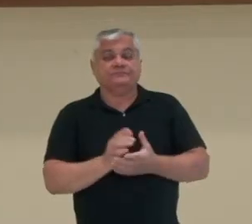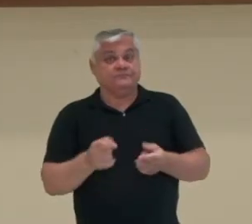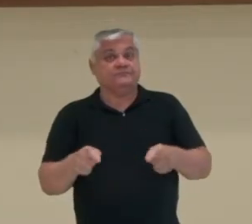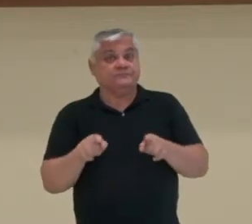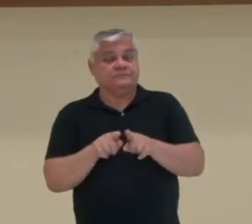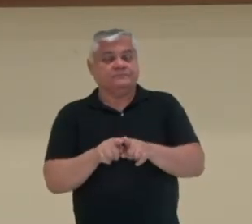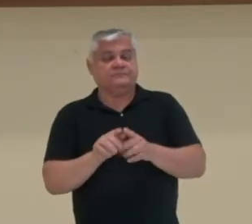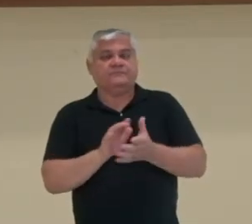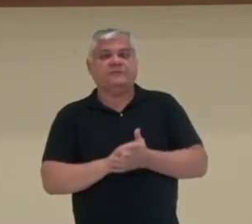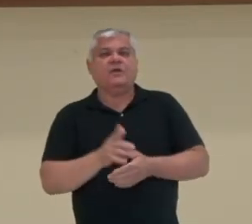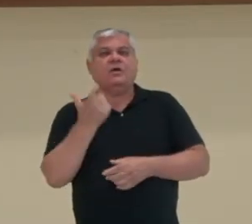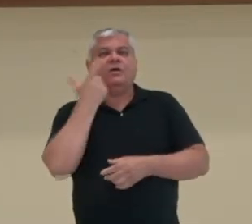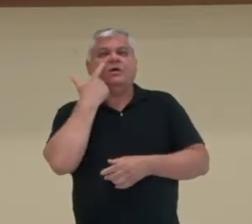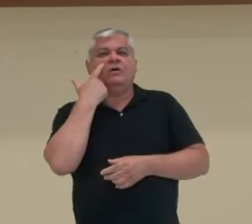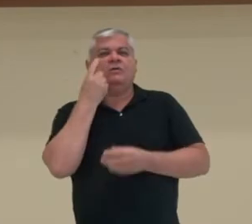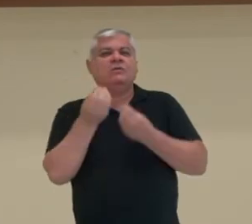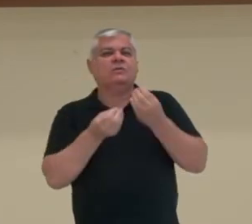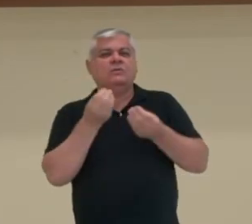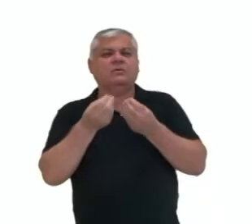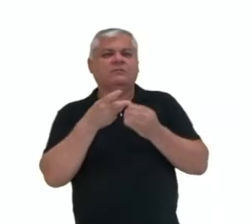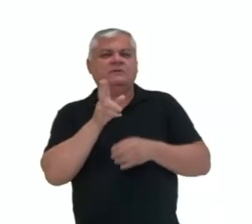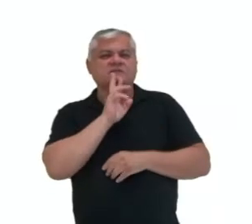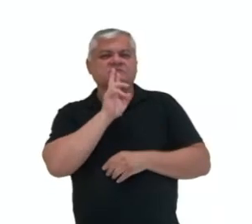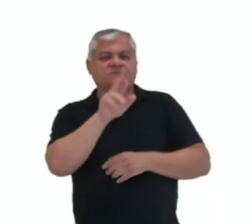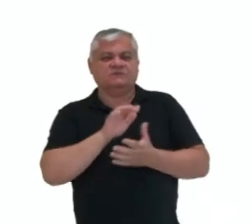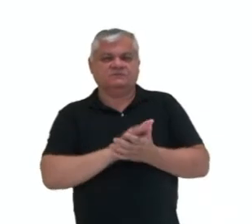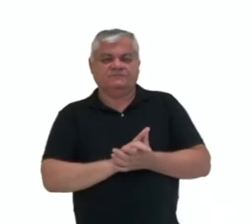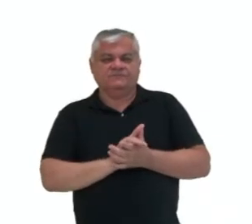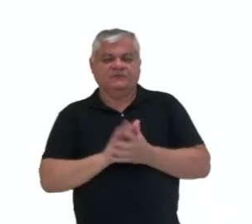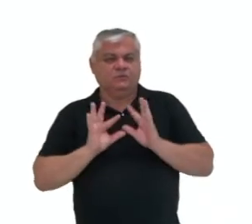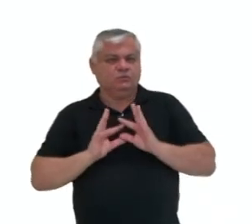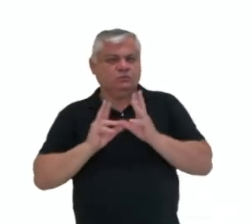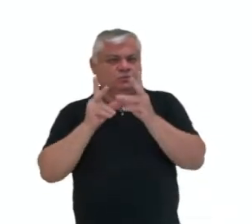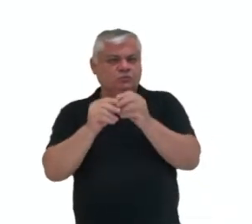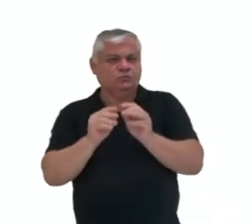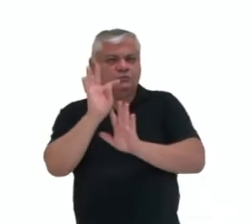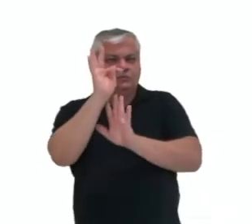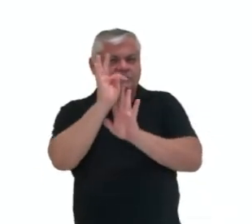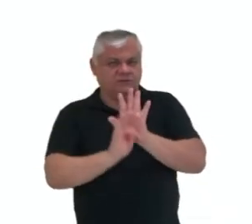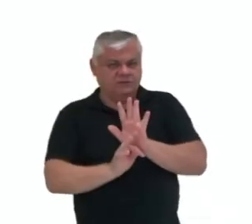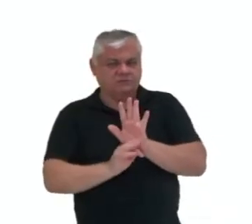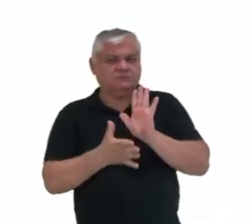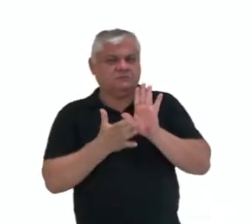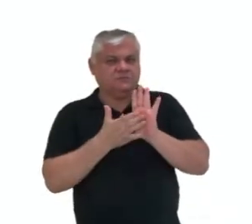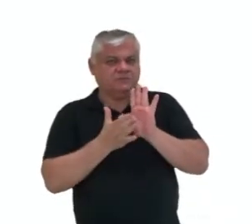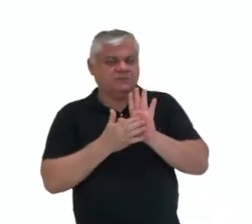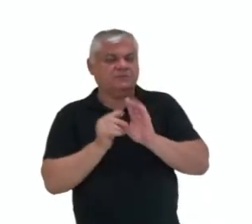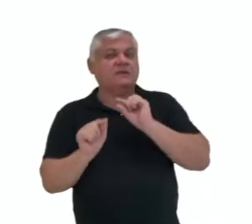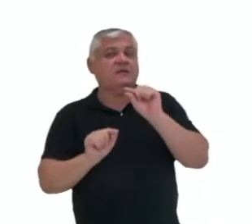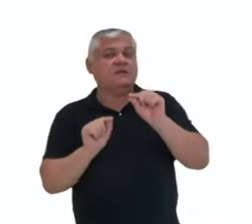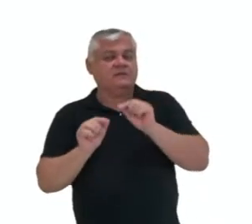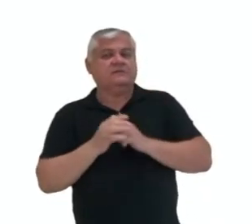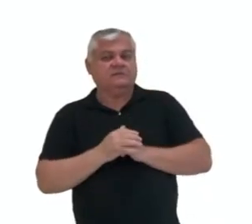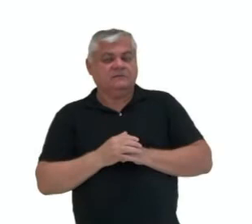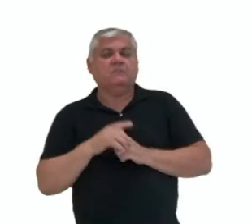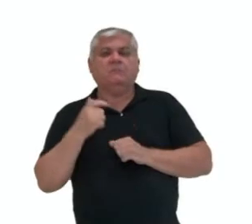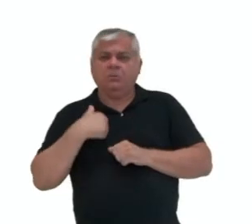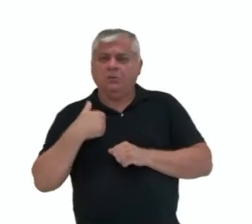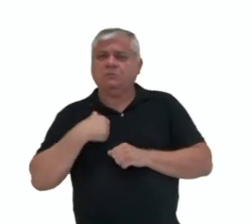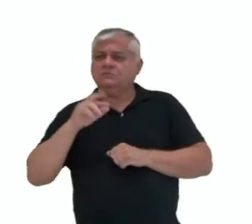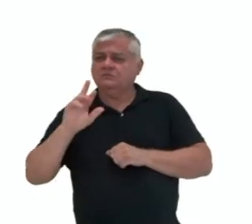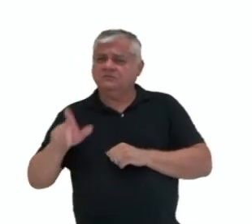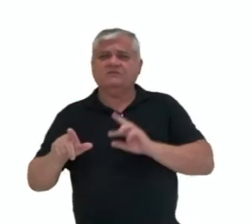Voltei. Olha como fica a atividade. Todos os textos motivadores da proposta abordam que, na verdade, ser diferente